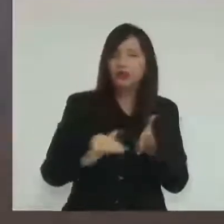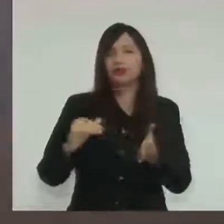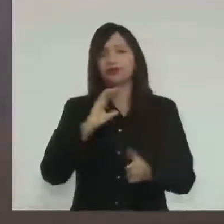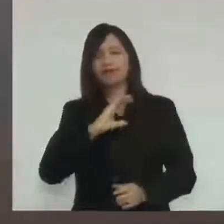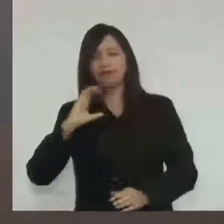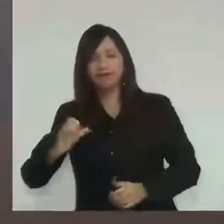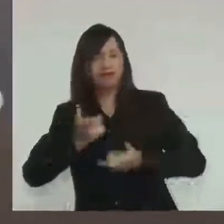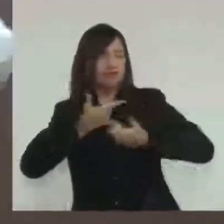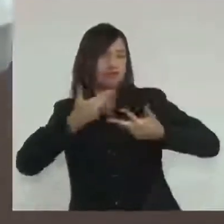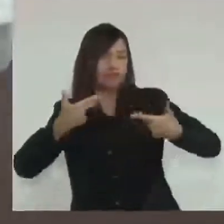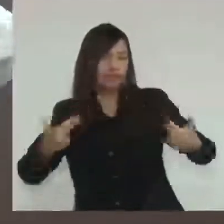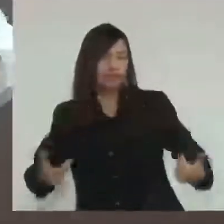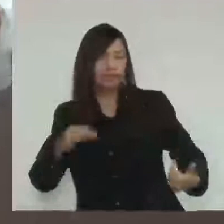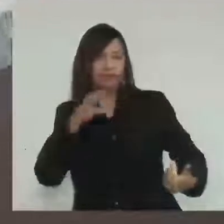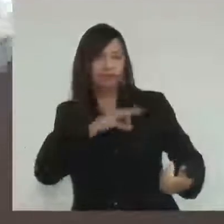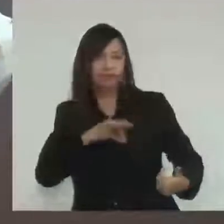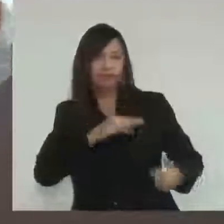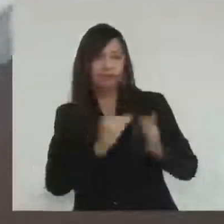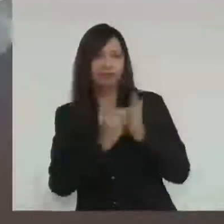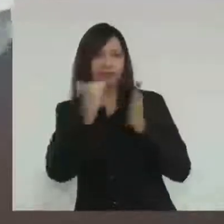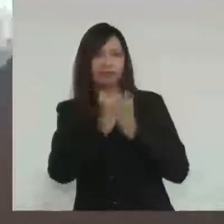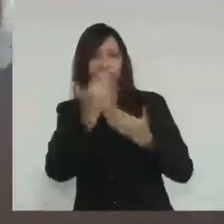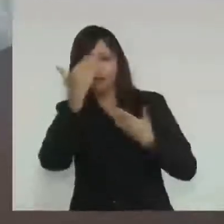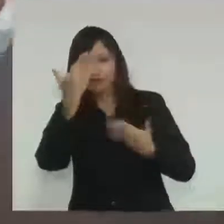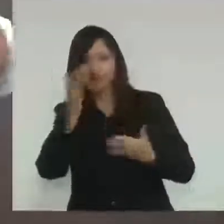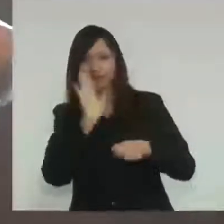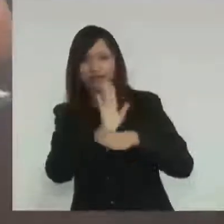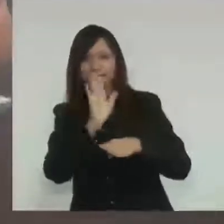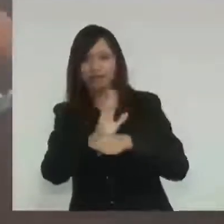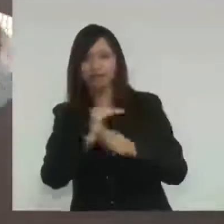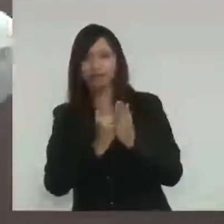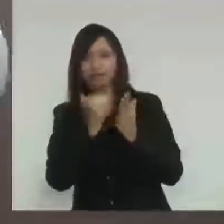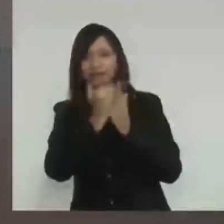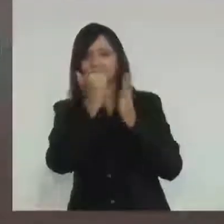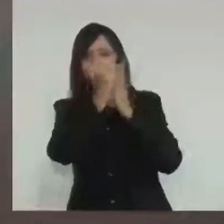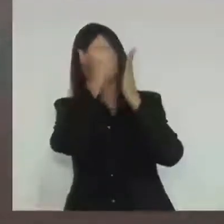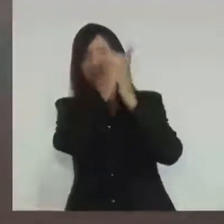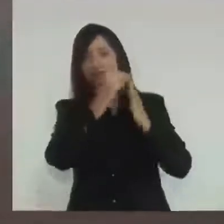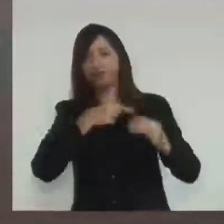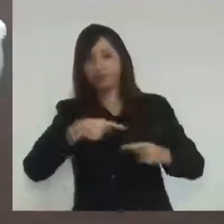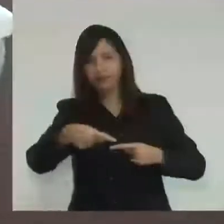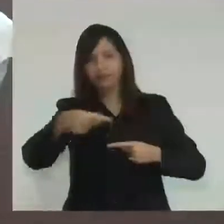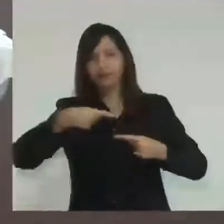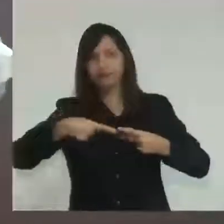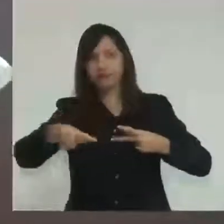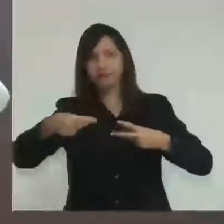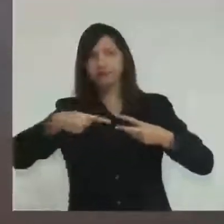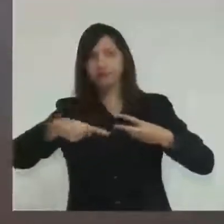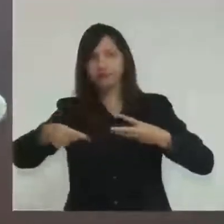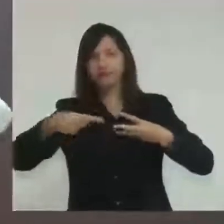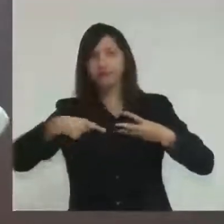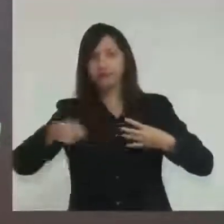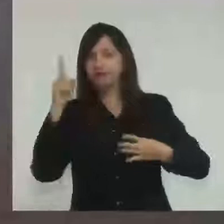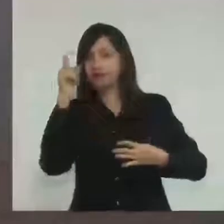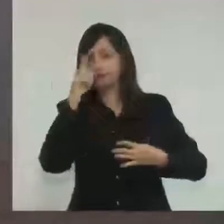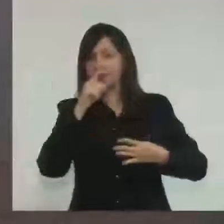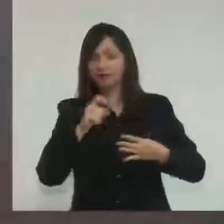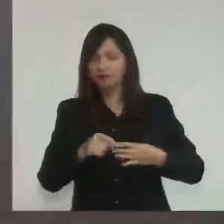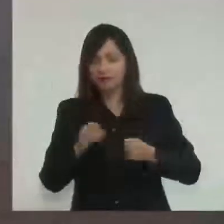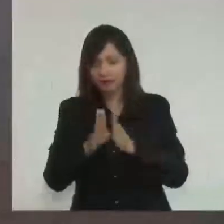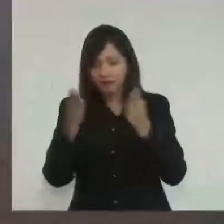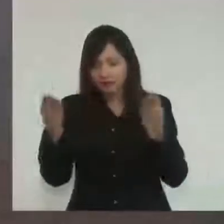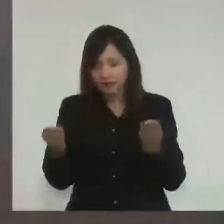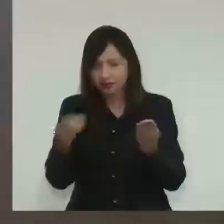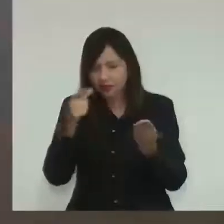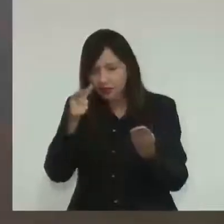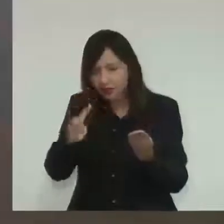de funções gratificadas que são aumentadas toda semana, né? É difícil ver uma semana que a gente não abre o boletim